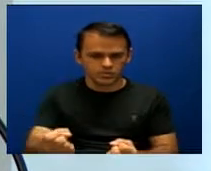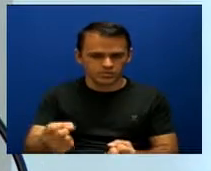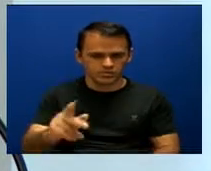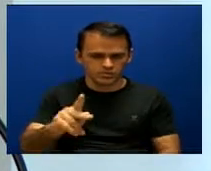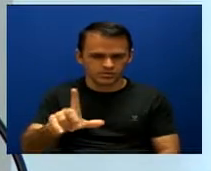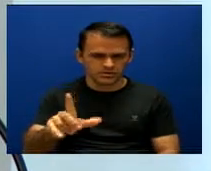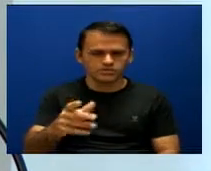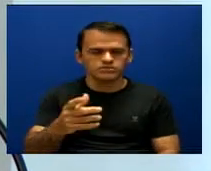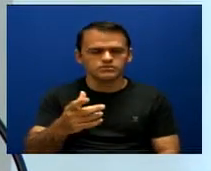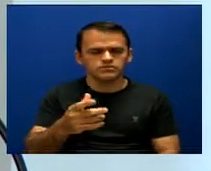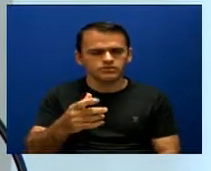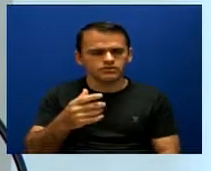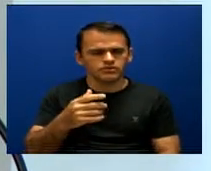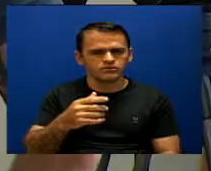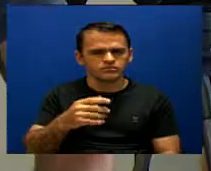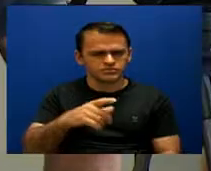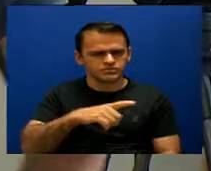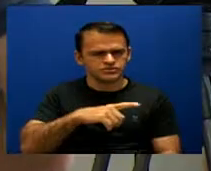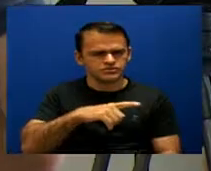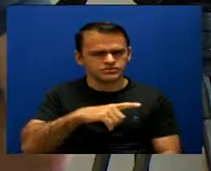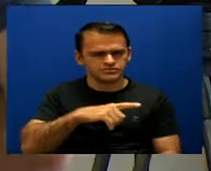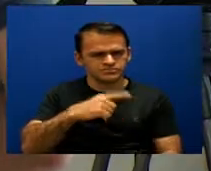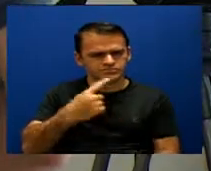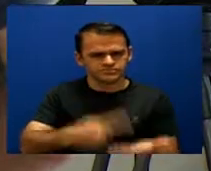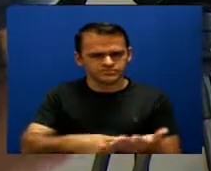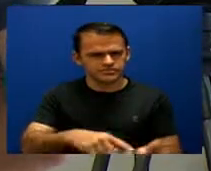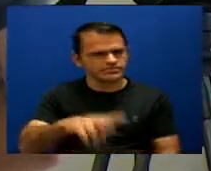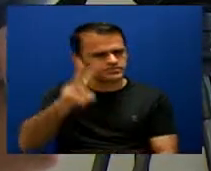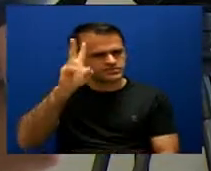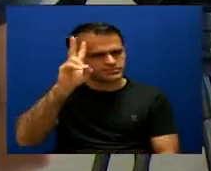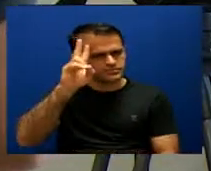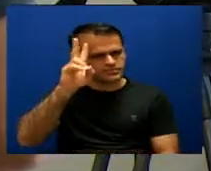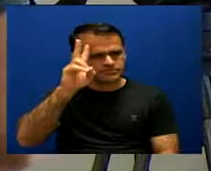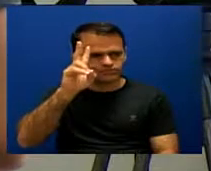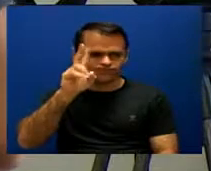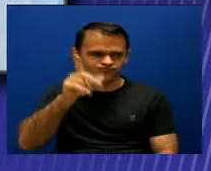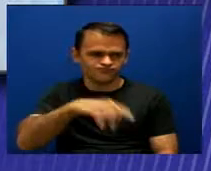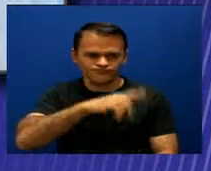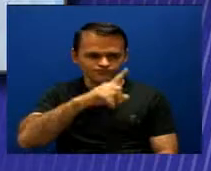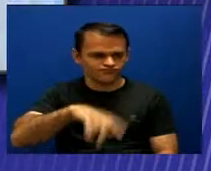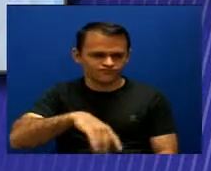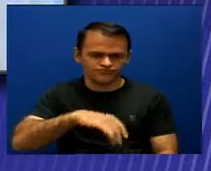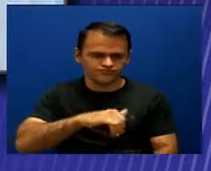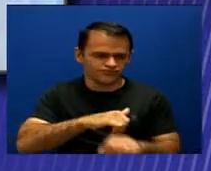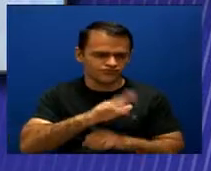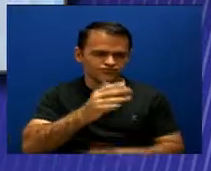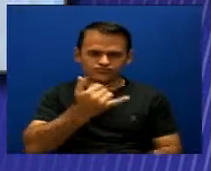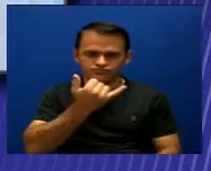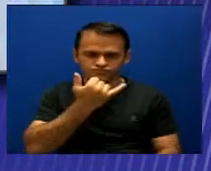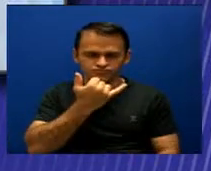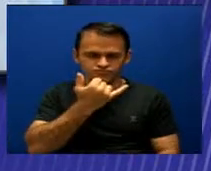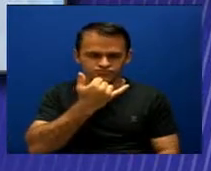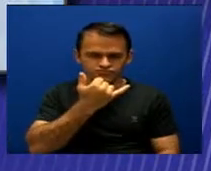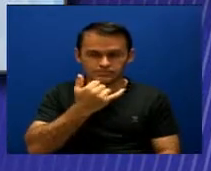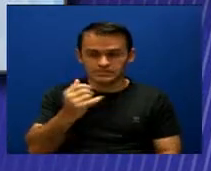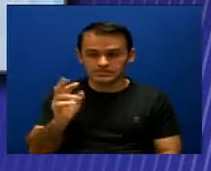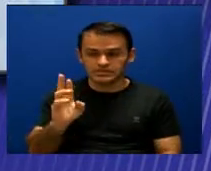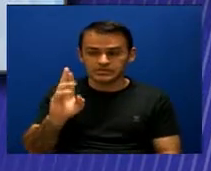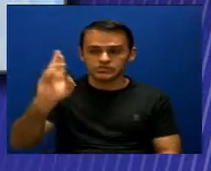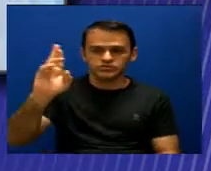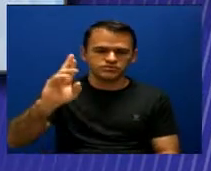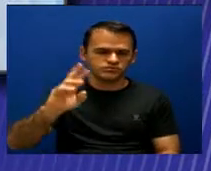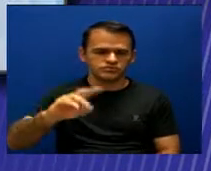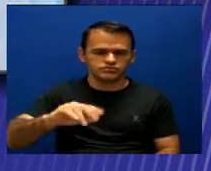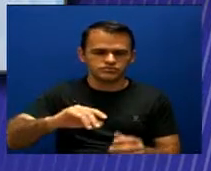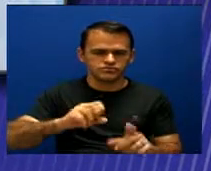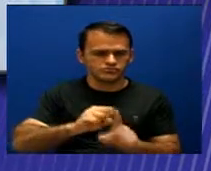com ela no telefone. E tal, tinha uma agenda com o senhor nessa segunda-feira, infelizmente, né? Ela não está mais como presidente do Fundo